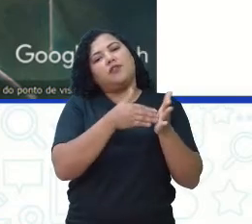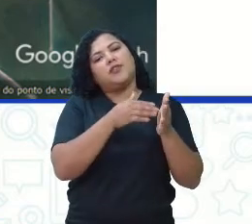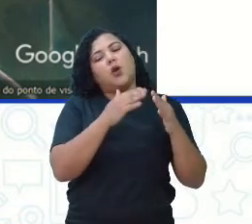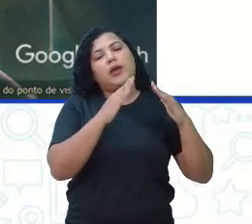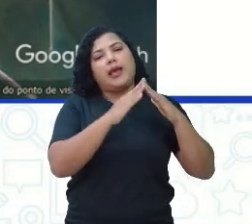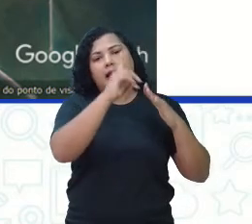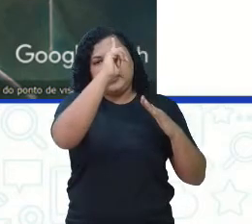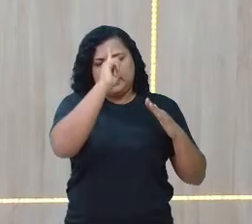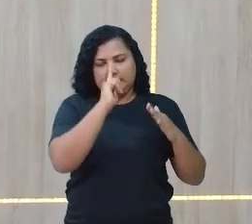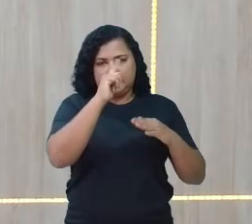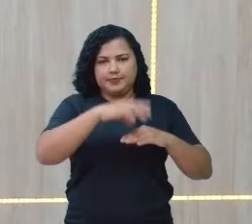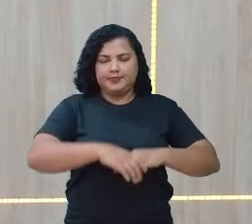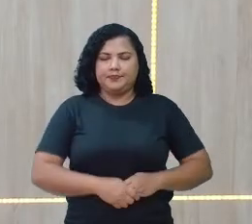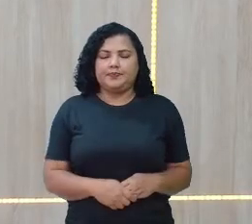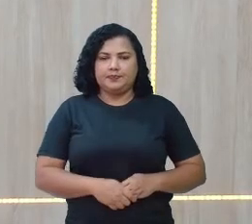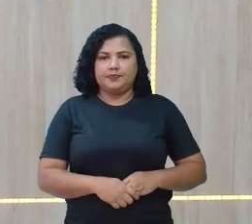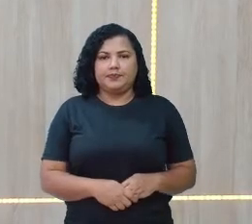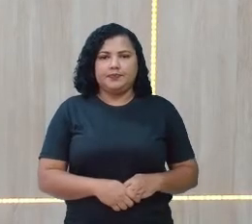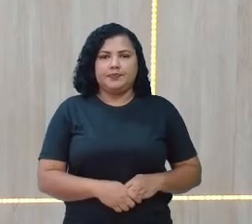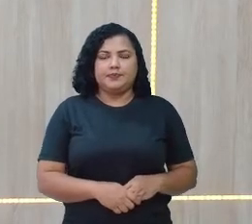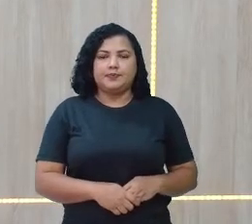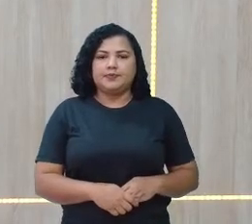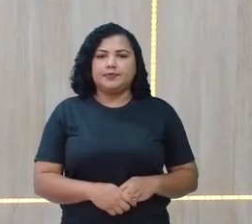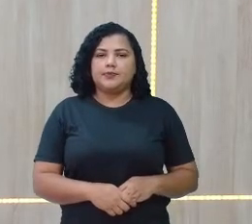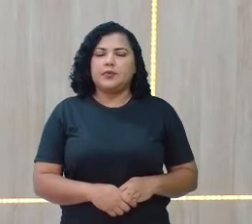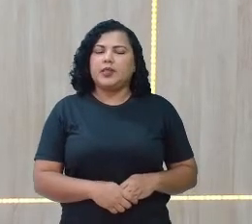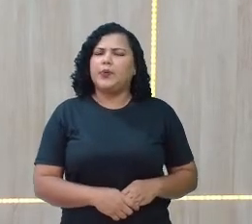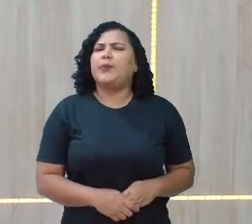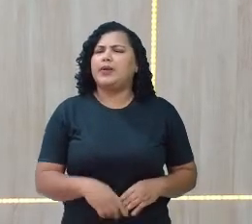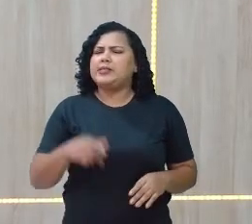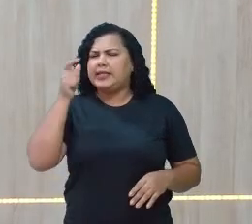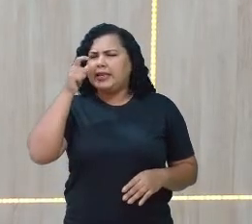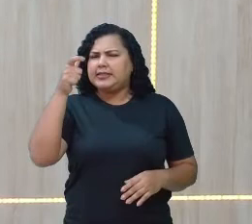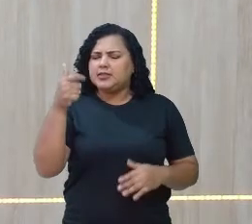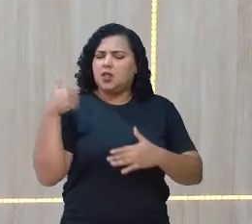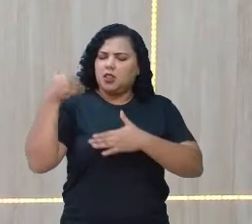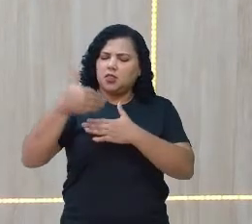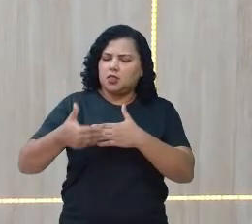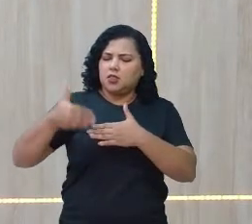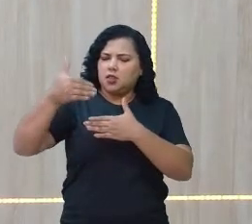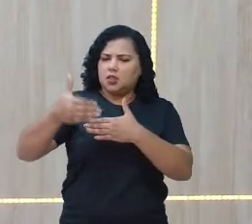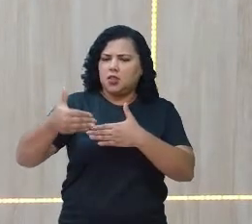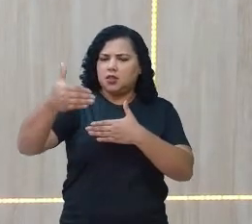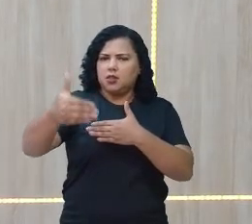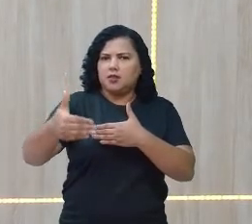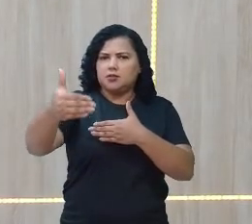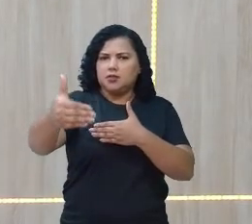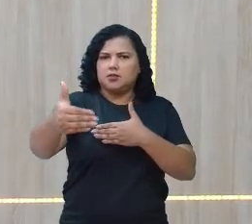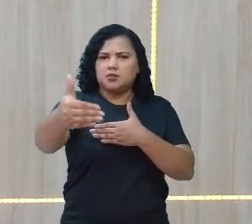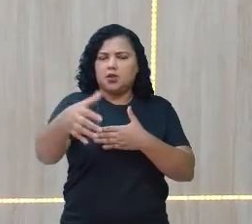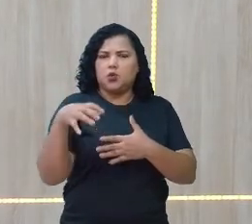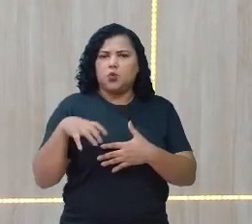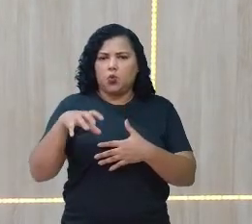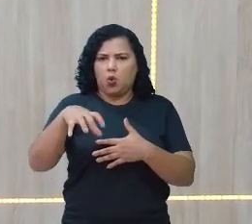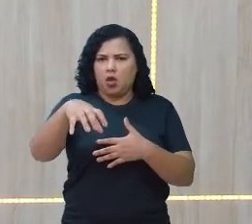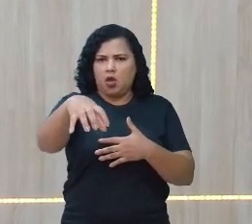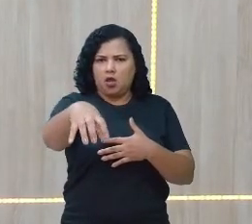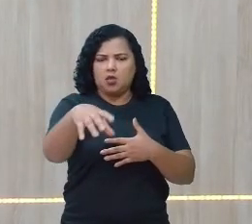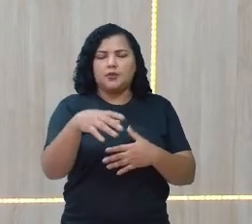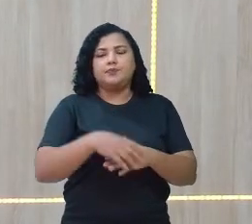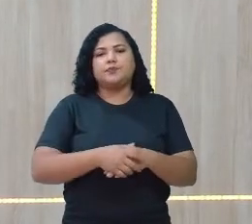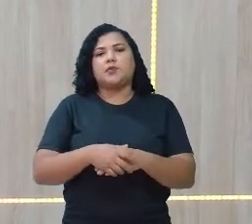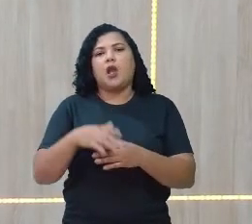Casa Amarela. Uma coisa interessante é que, à medida que essas estações elas iam, né, e se